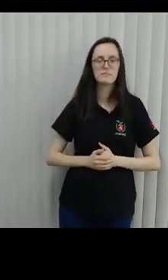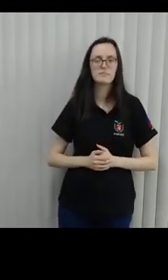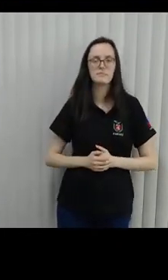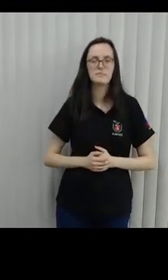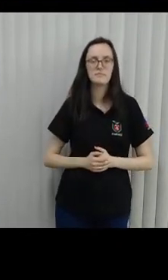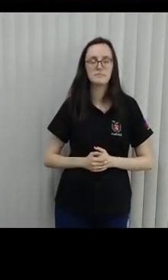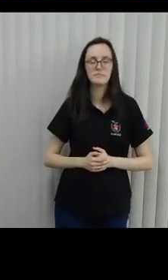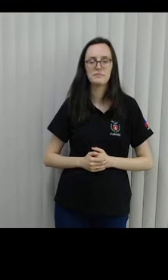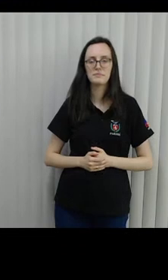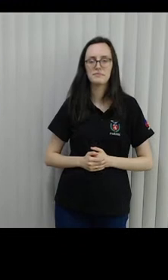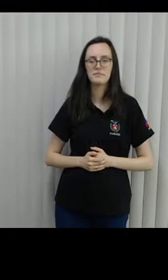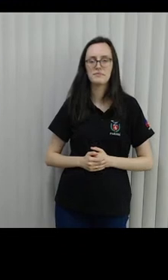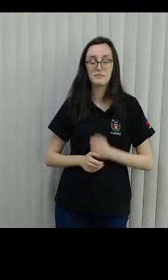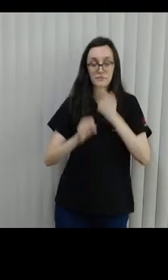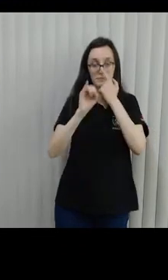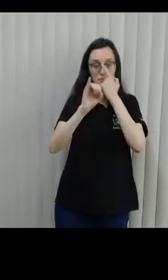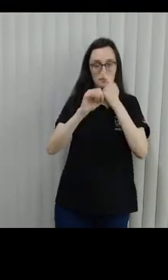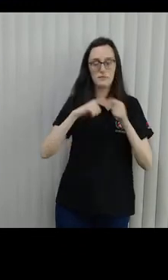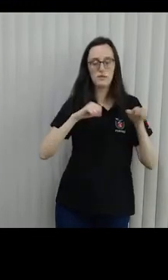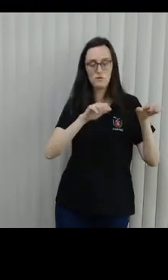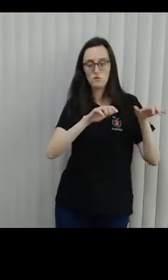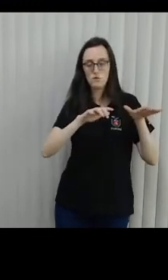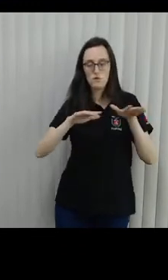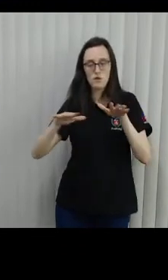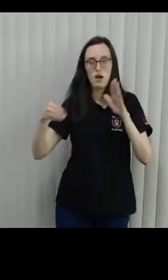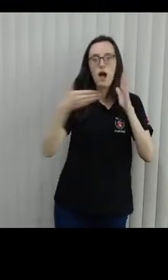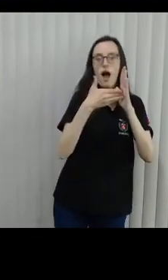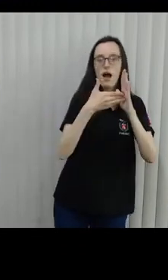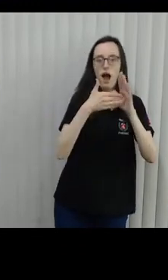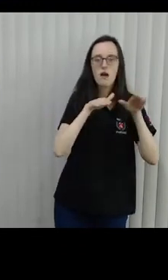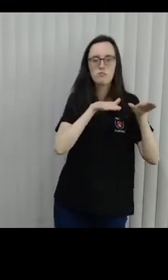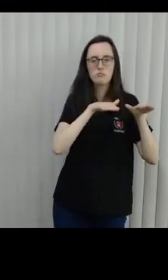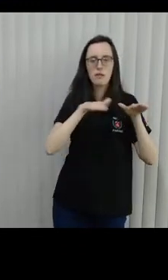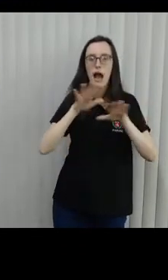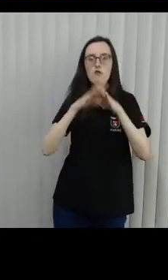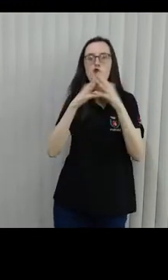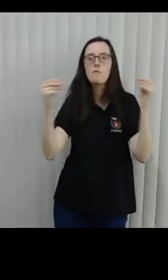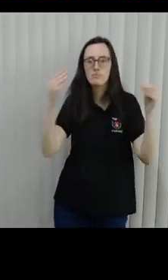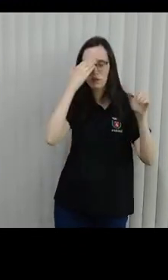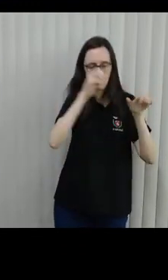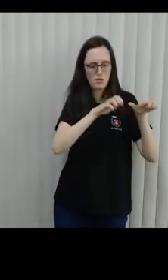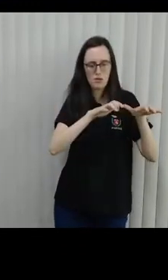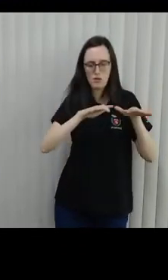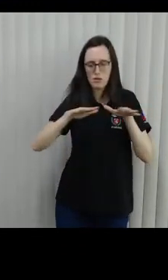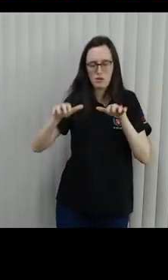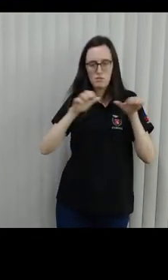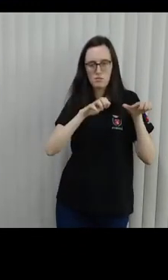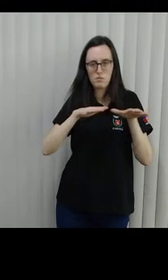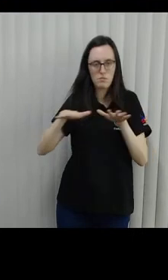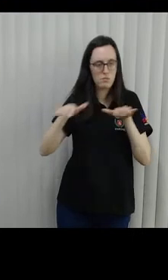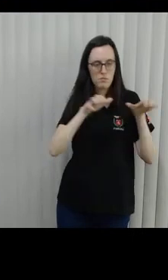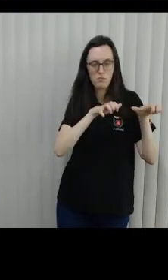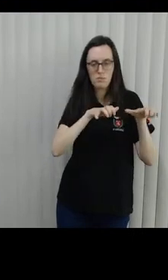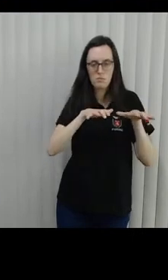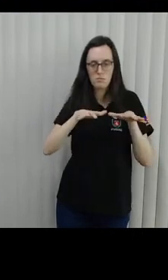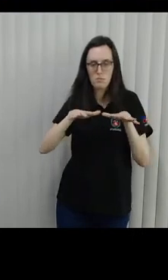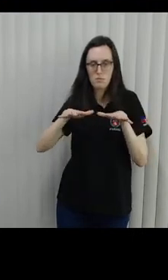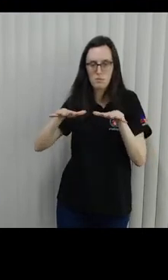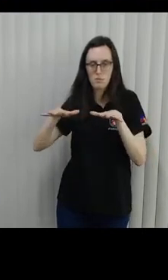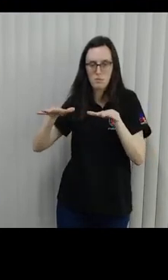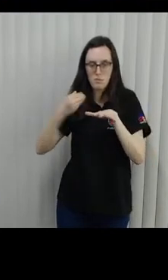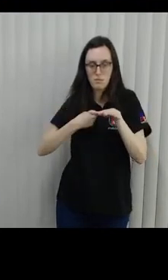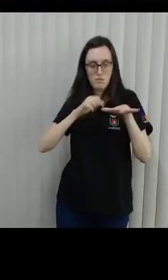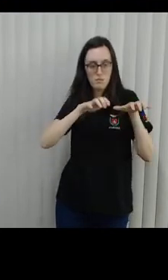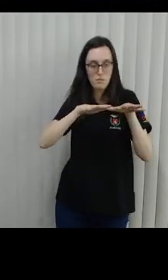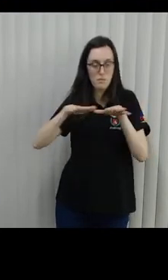Se o nosso chão chegar até o limite da tela aqui, ó, então vamos colocar aqui, se ele for menor, se